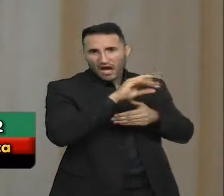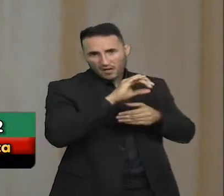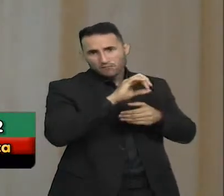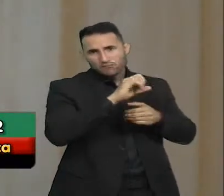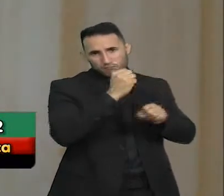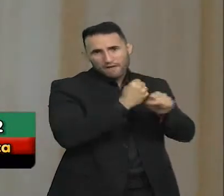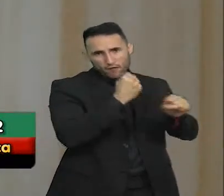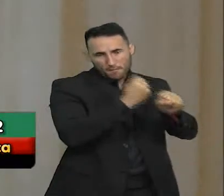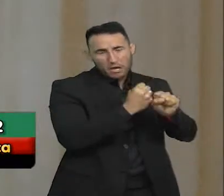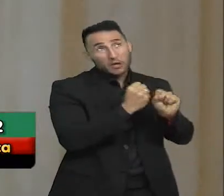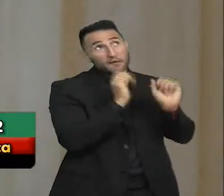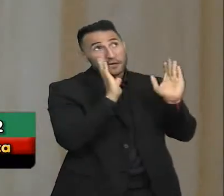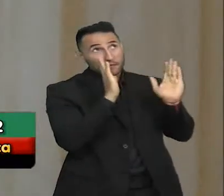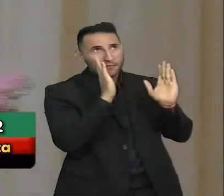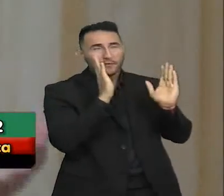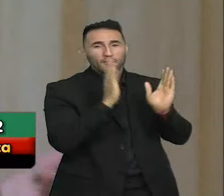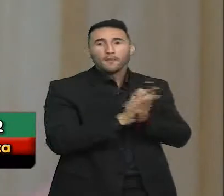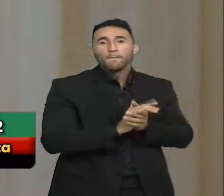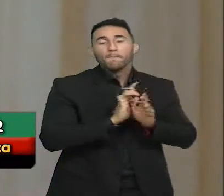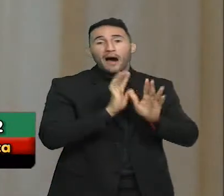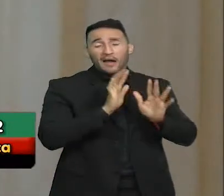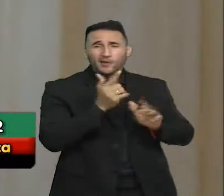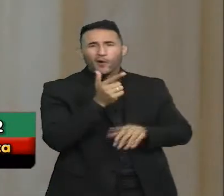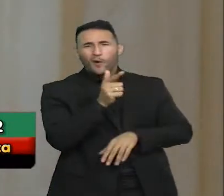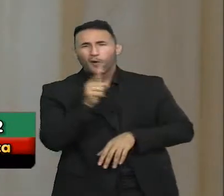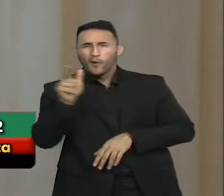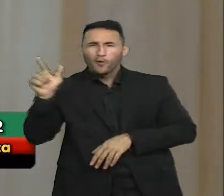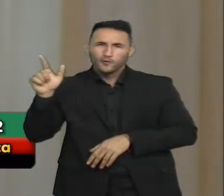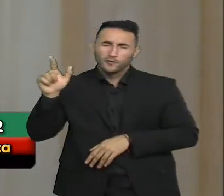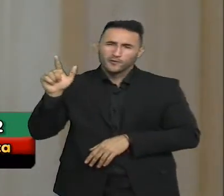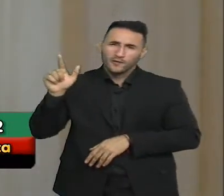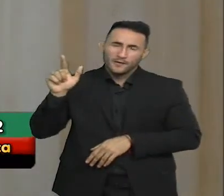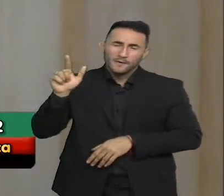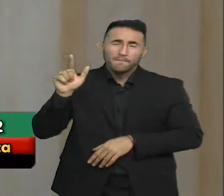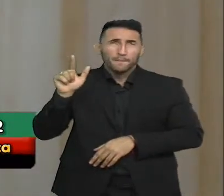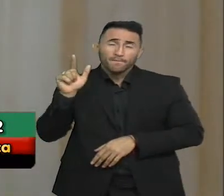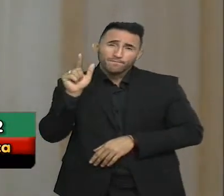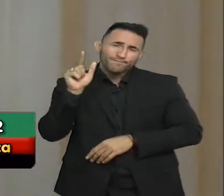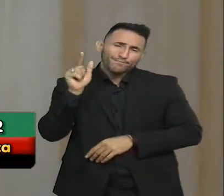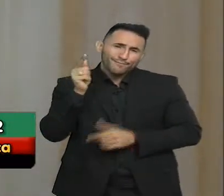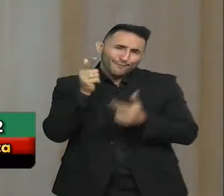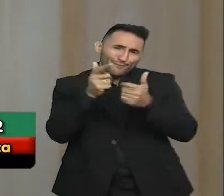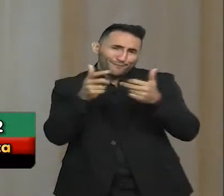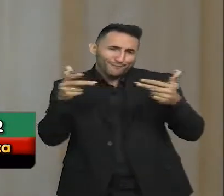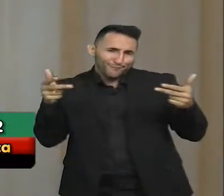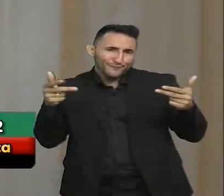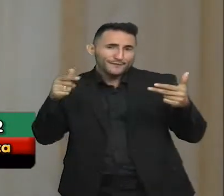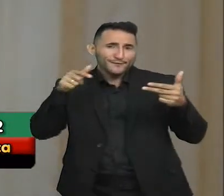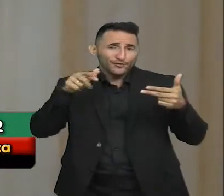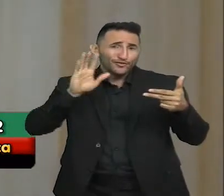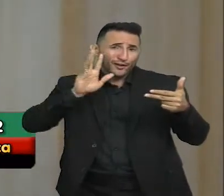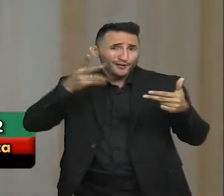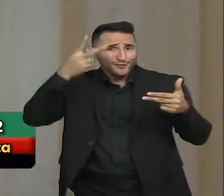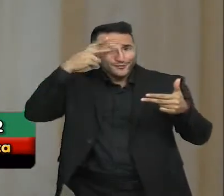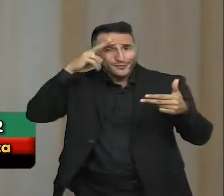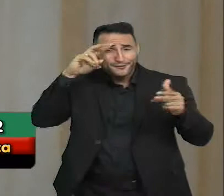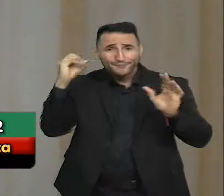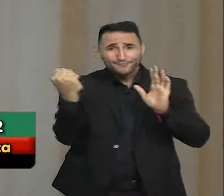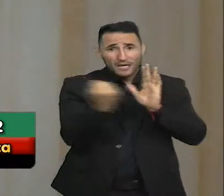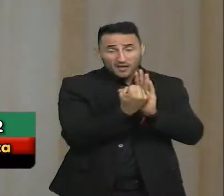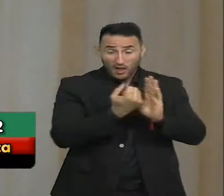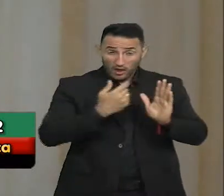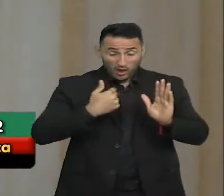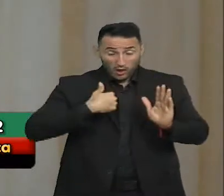reformada, tal, que bom. E outros elementos que são a história de Osasco. Eu sou filha